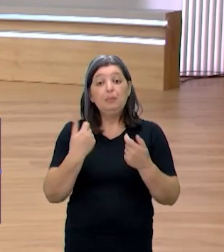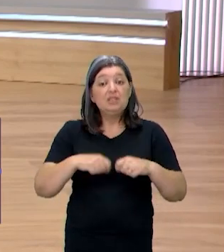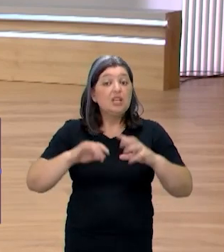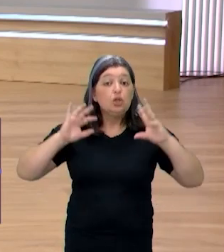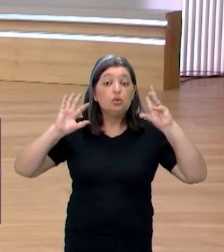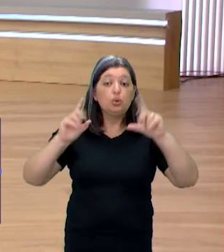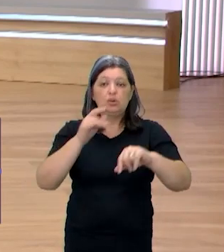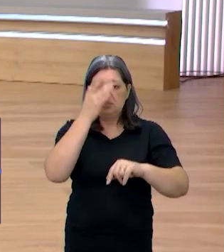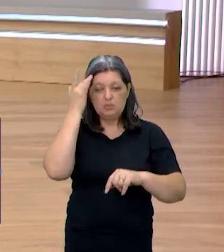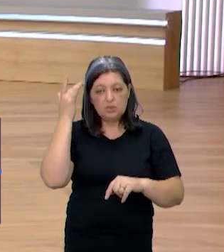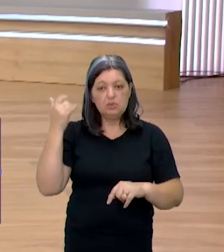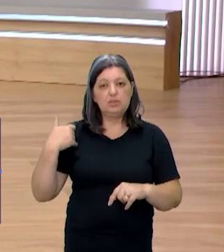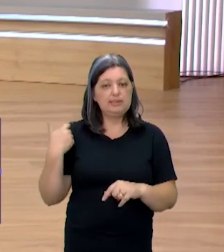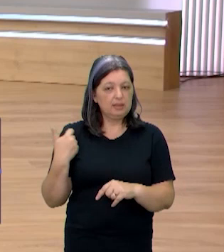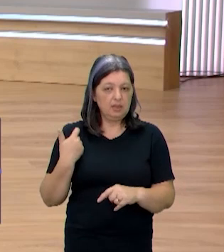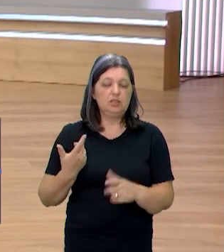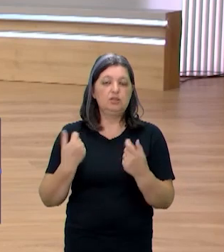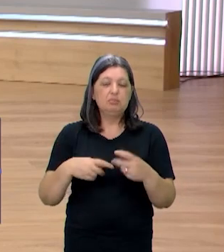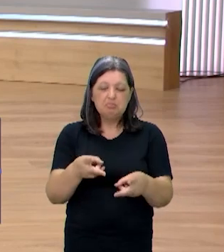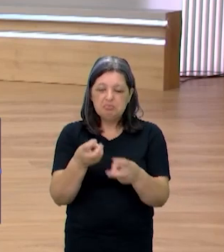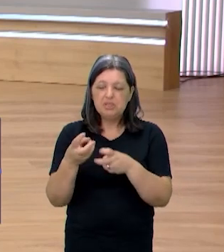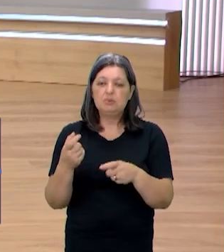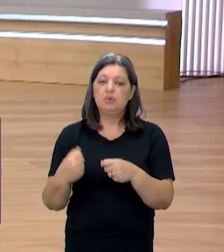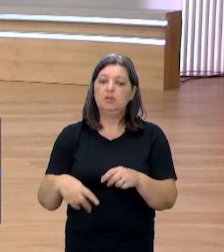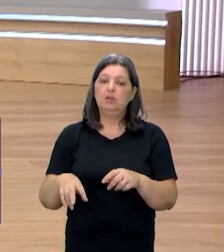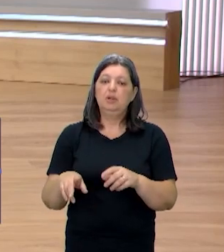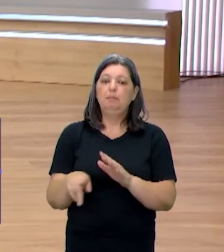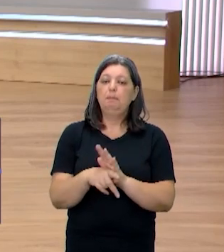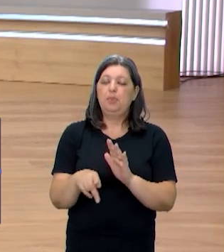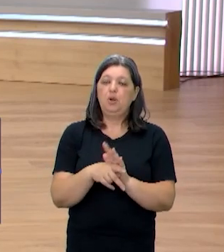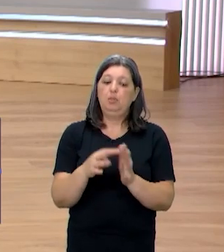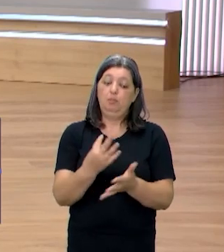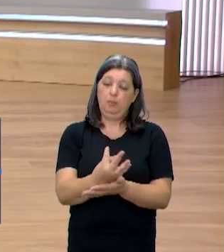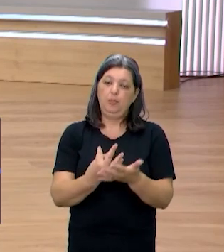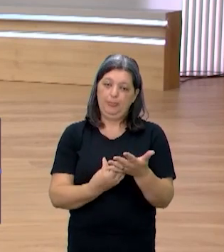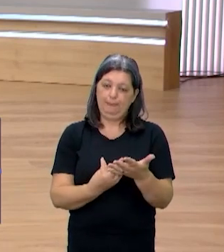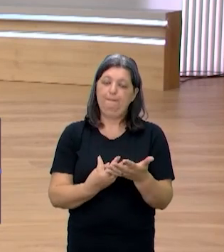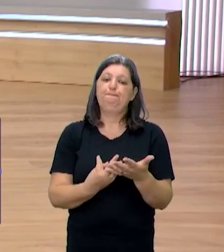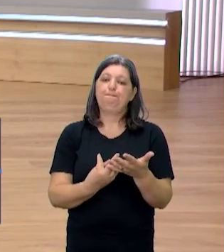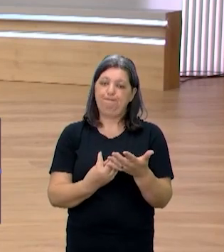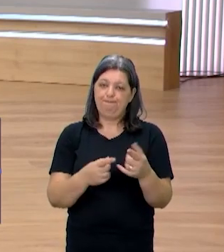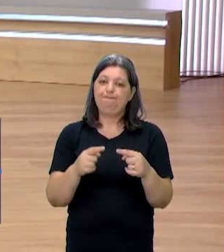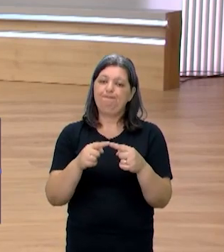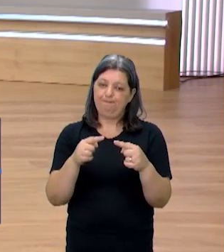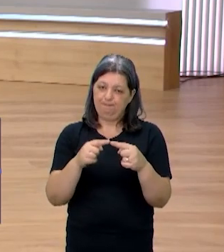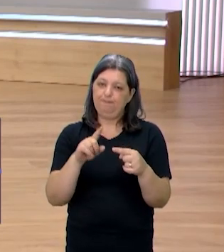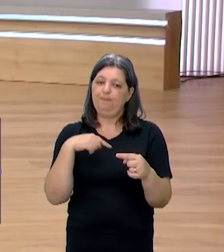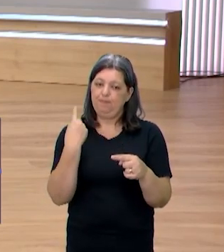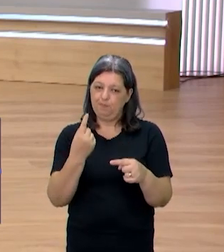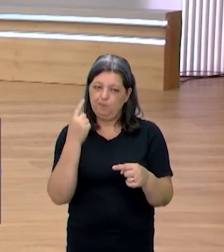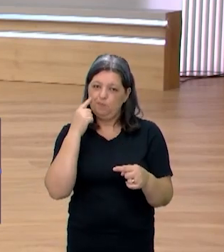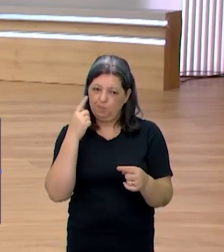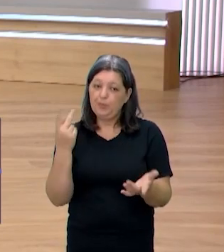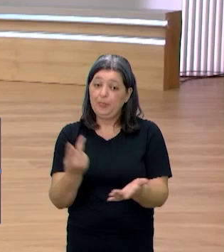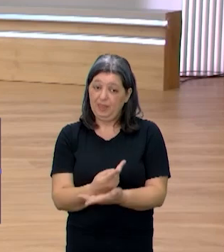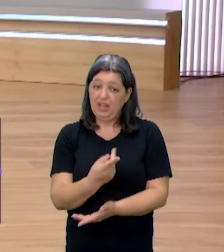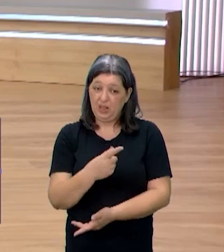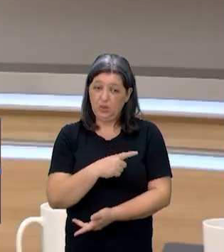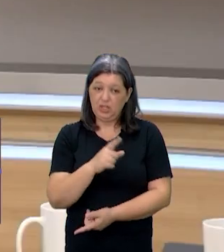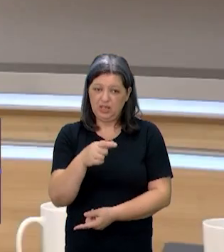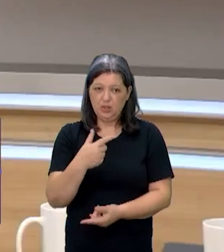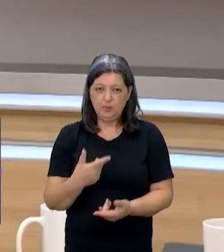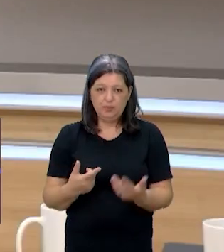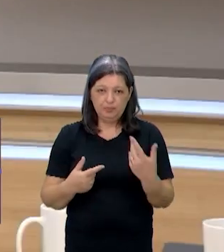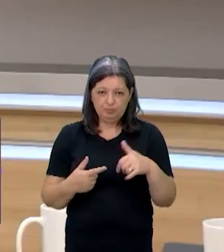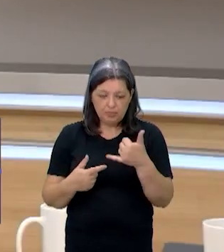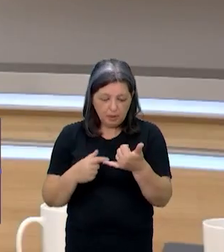a gente perceber também o quanto esse texto nos convence de que tem alguma coisa errada aí, né? E eu estou aqui falando com vocês,